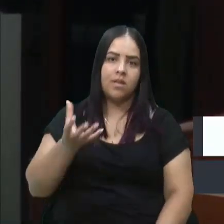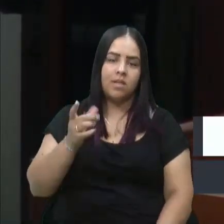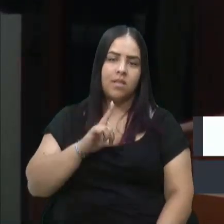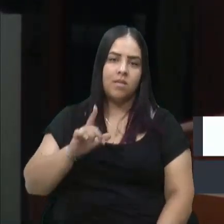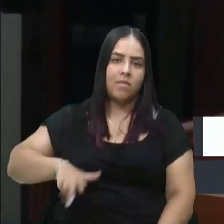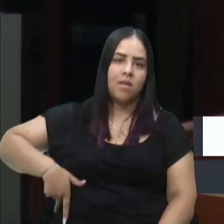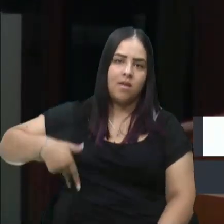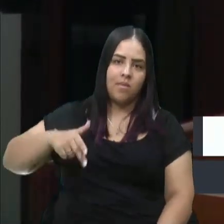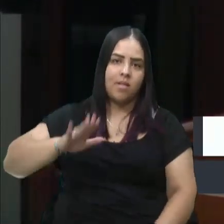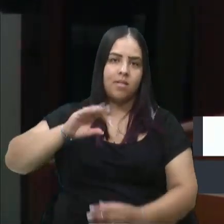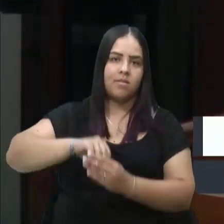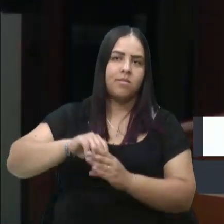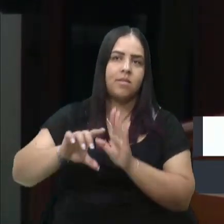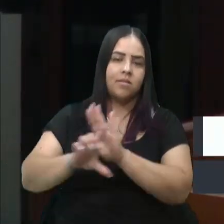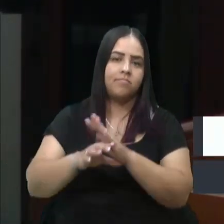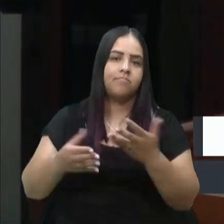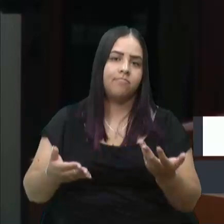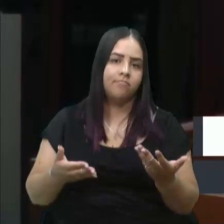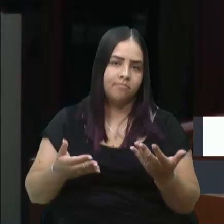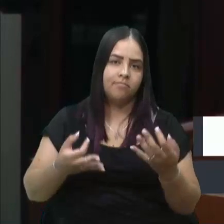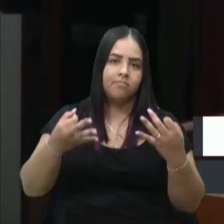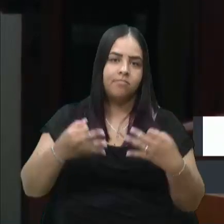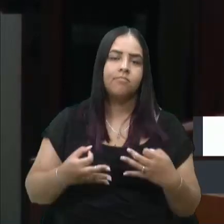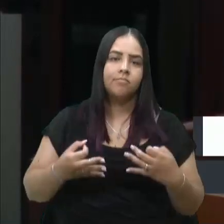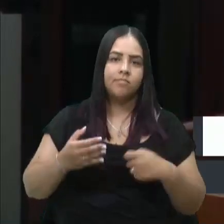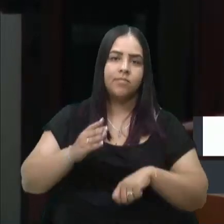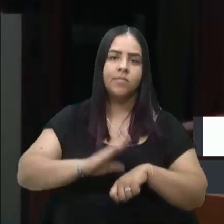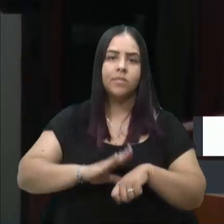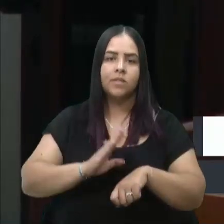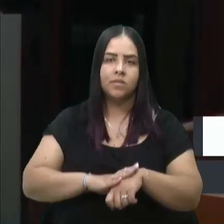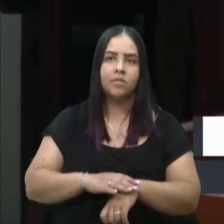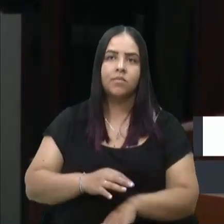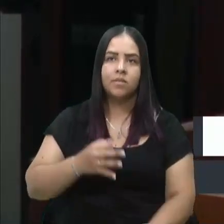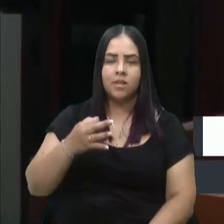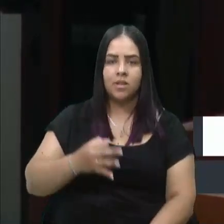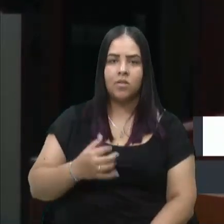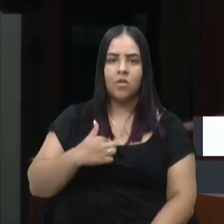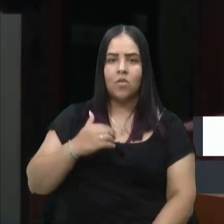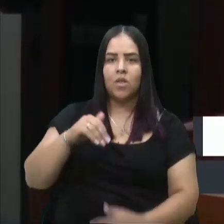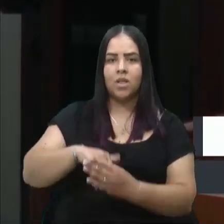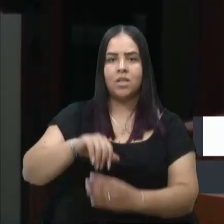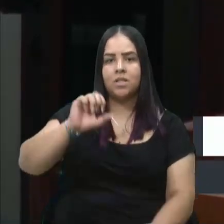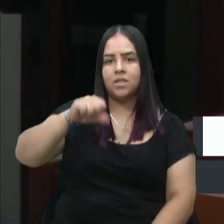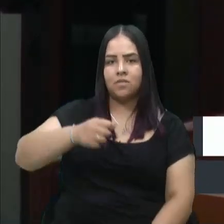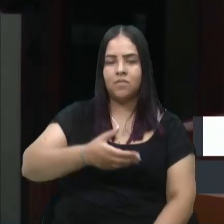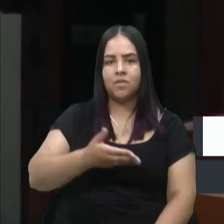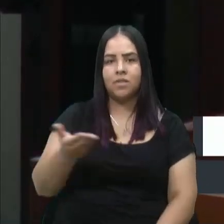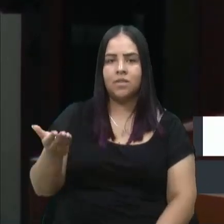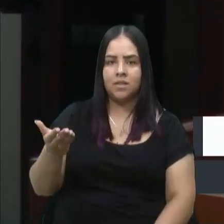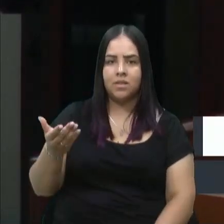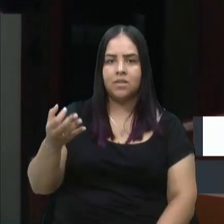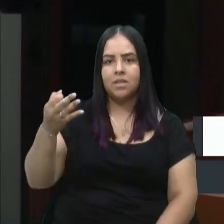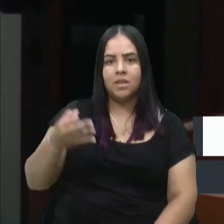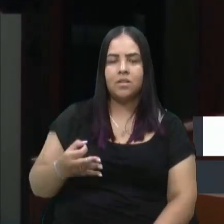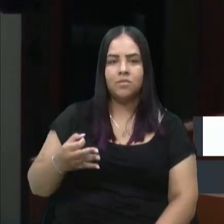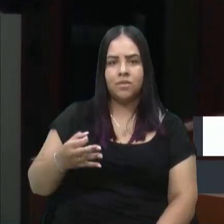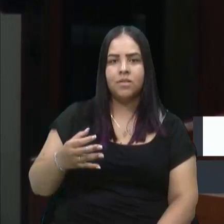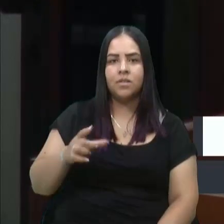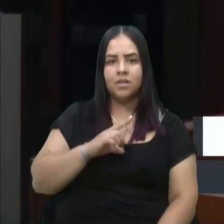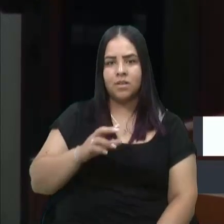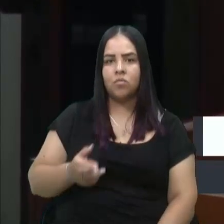arma totalmente legalizada. Então, com certeza, um momento favorável, votarei a favor e vocês, tenho certeza absoluta,